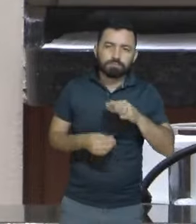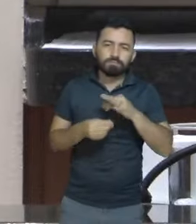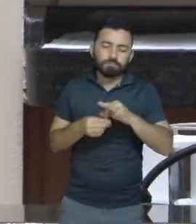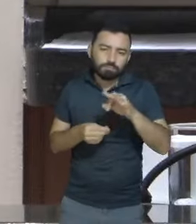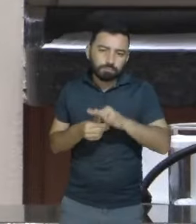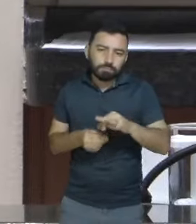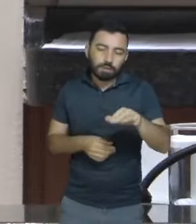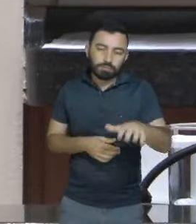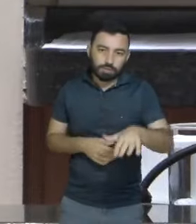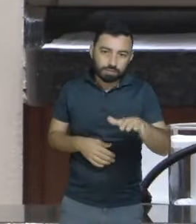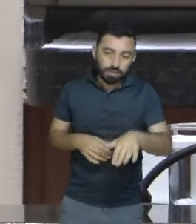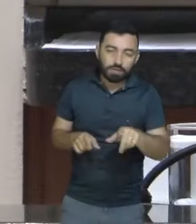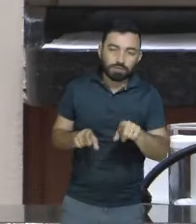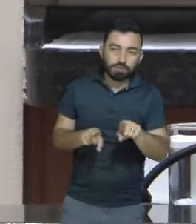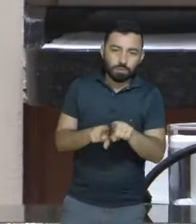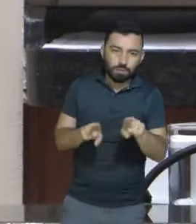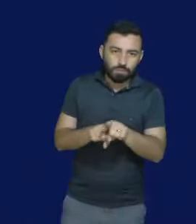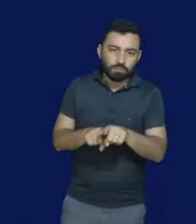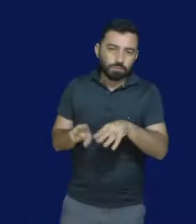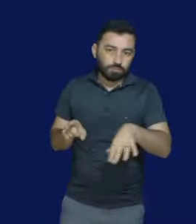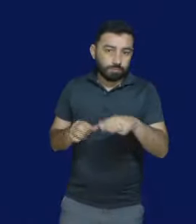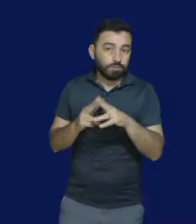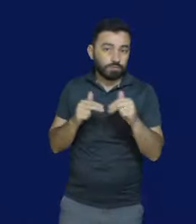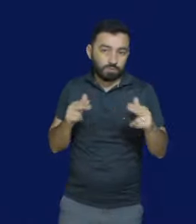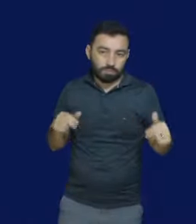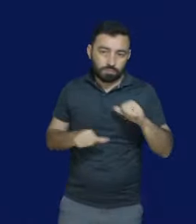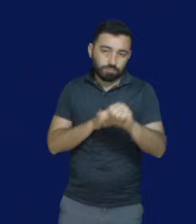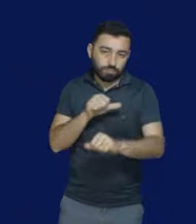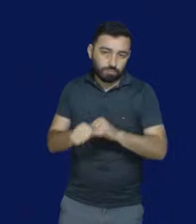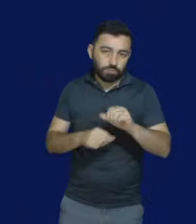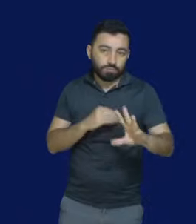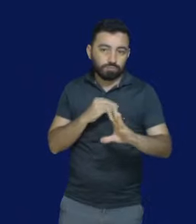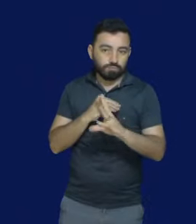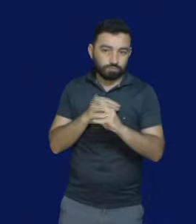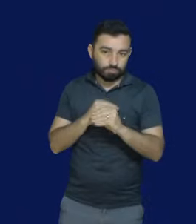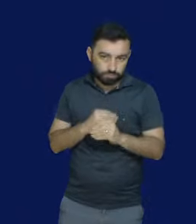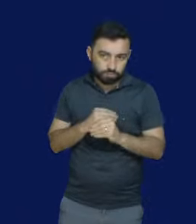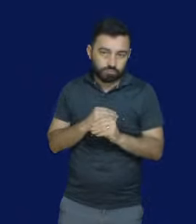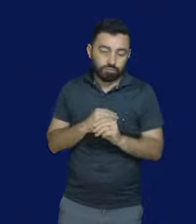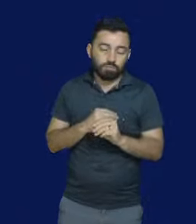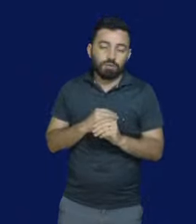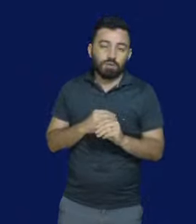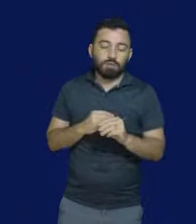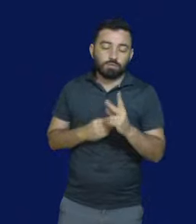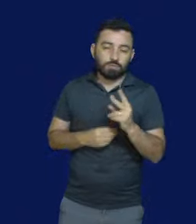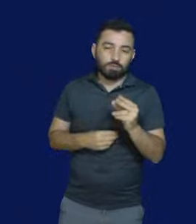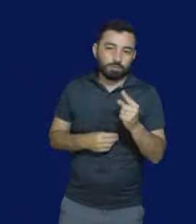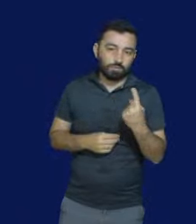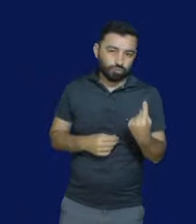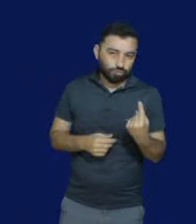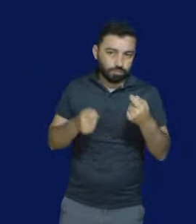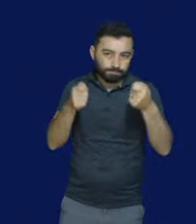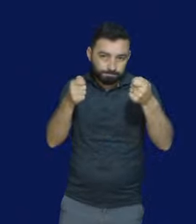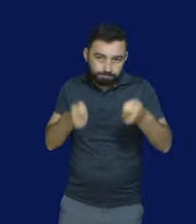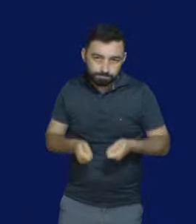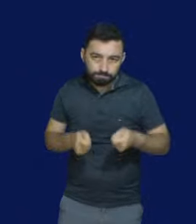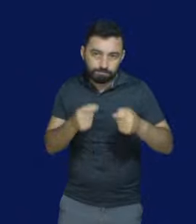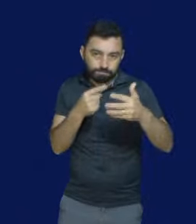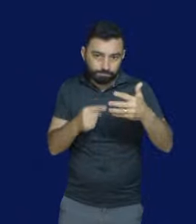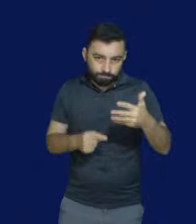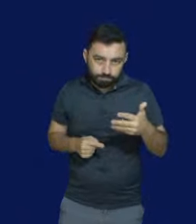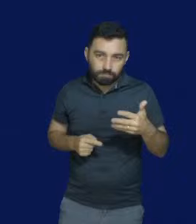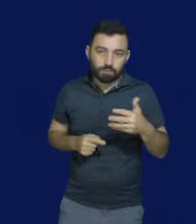Basquetebol Cidadania de Florianópolis e altera o anexo único da Lei 18.278/2021, que consolida os atos normativos que concedem o título de